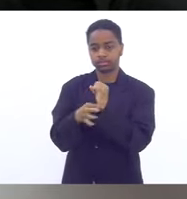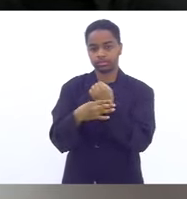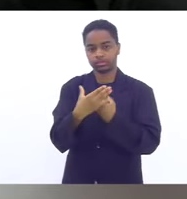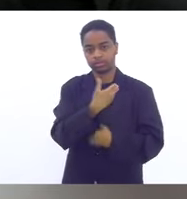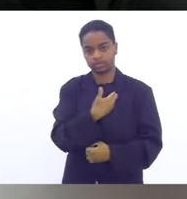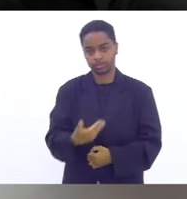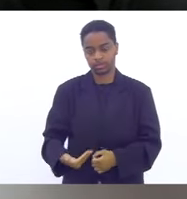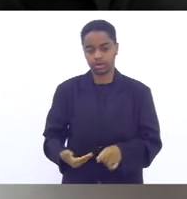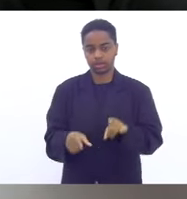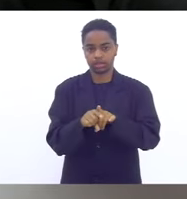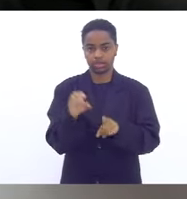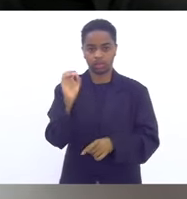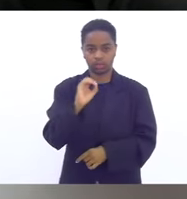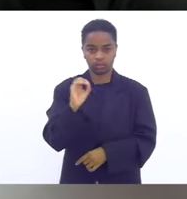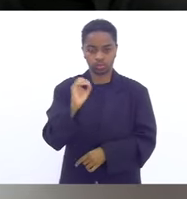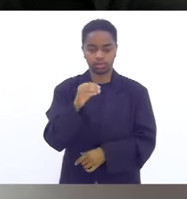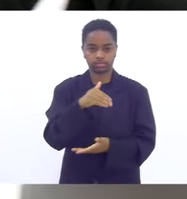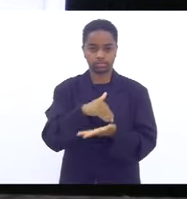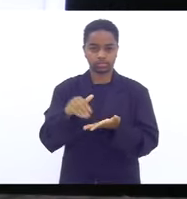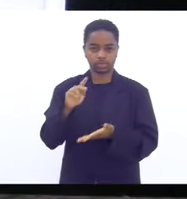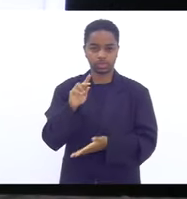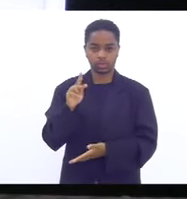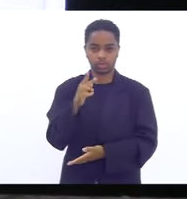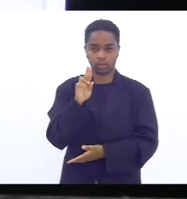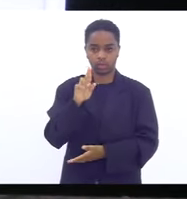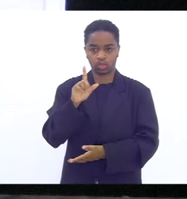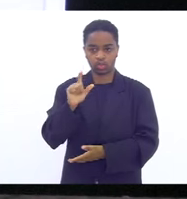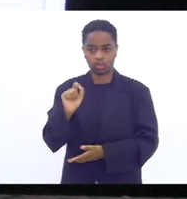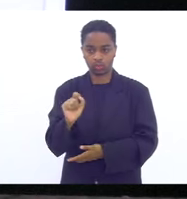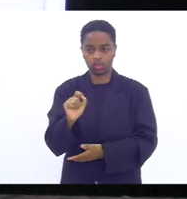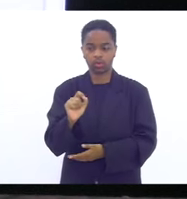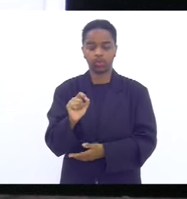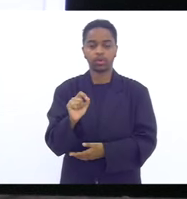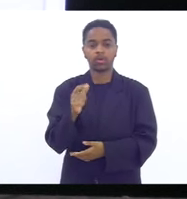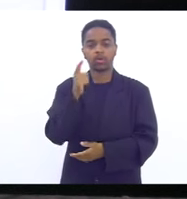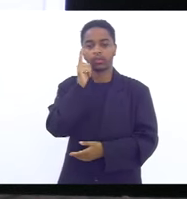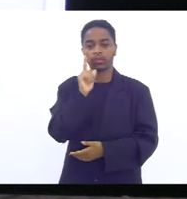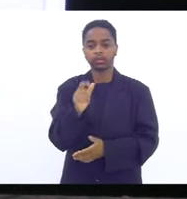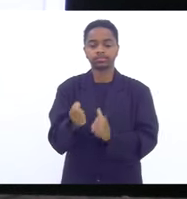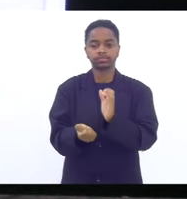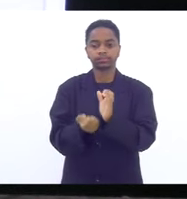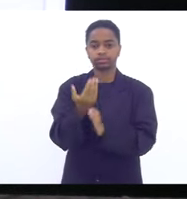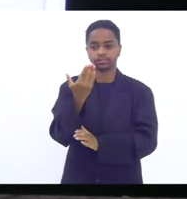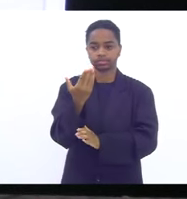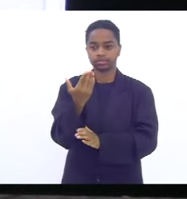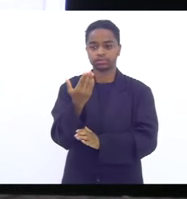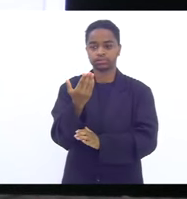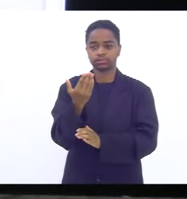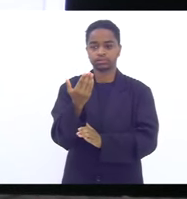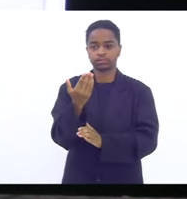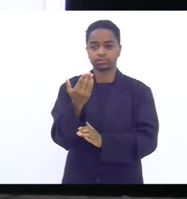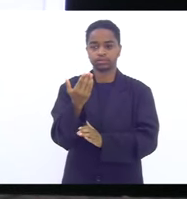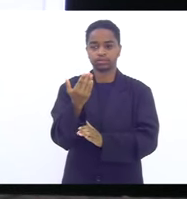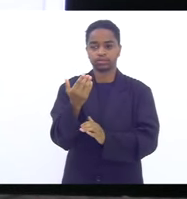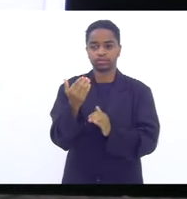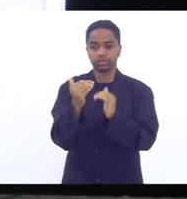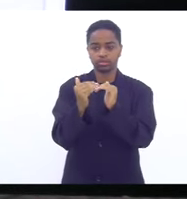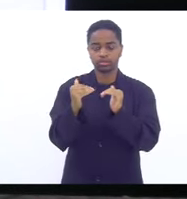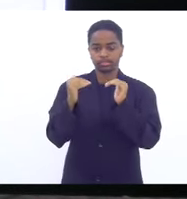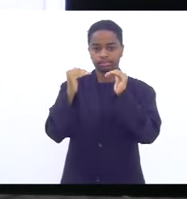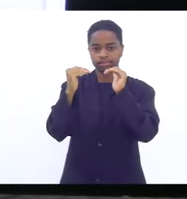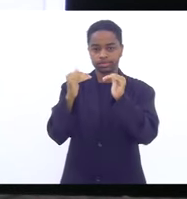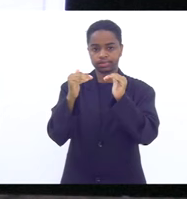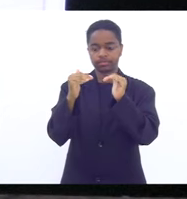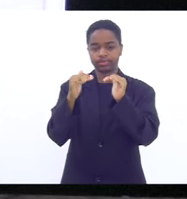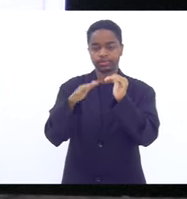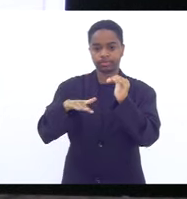o secretário Hugo Leal também, junto ao governador, conseguiu a criação de uma superintendência de energia elétrica. Ou seja, o